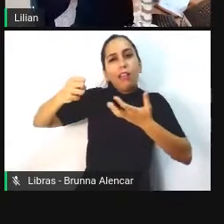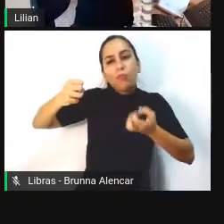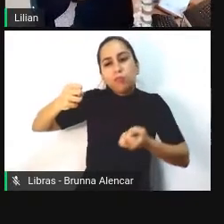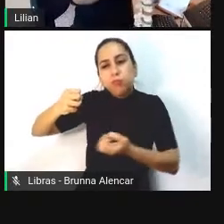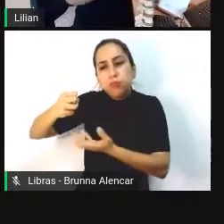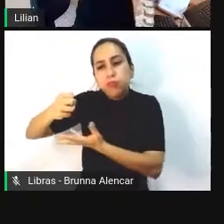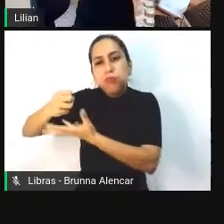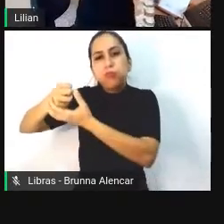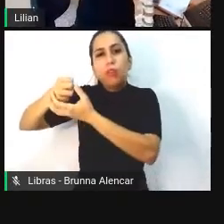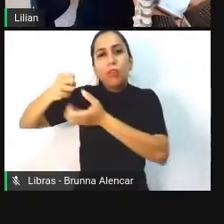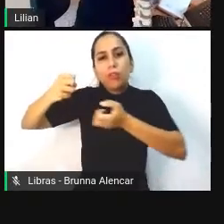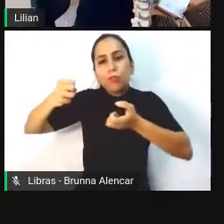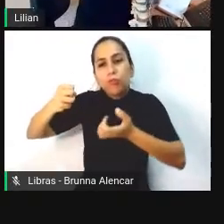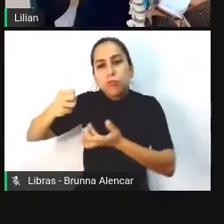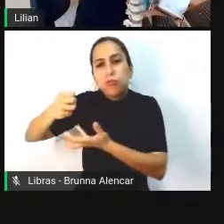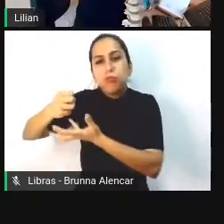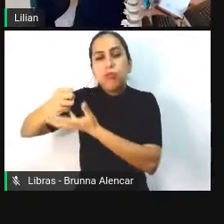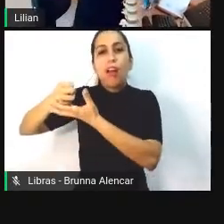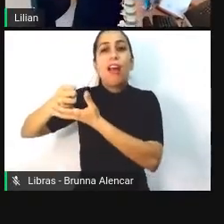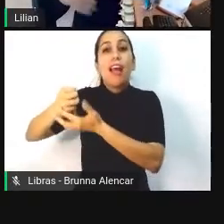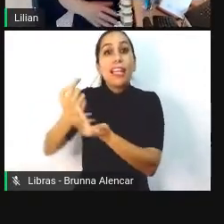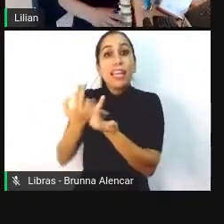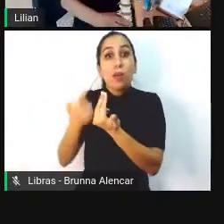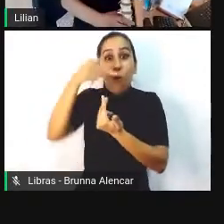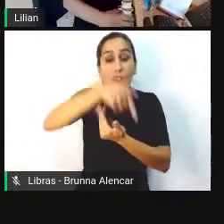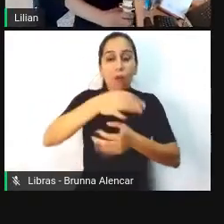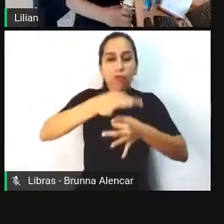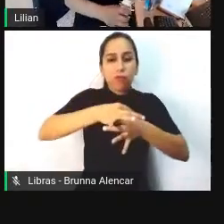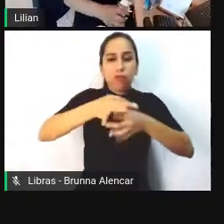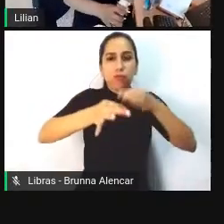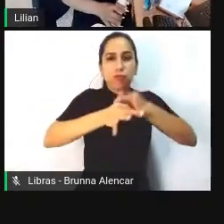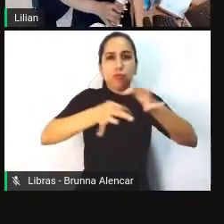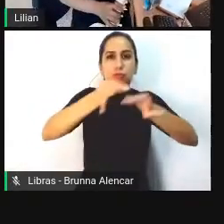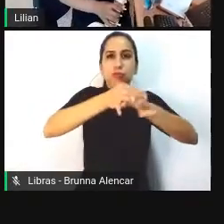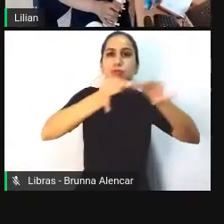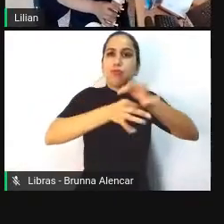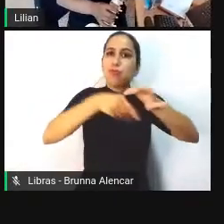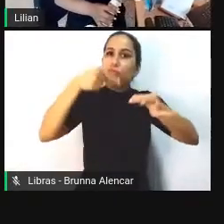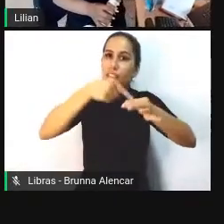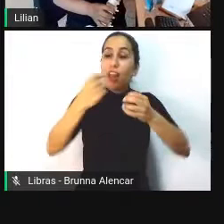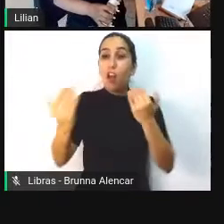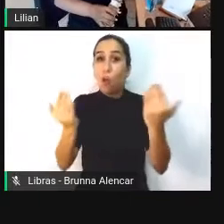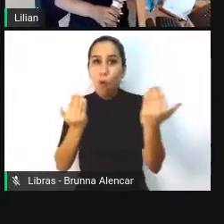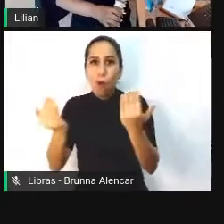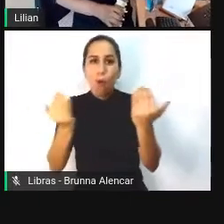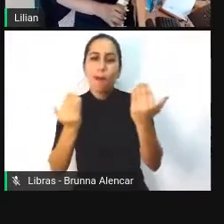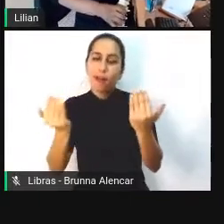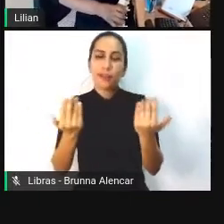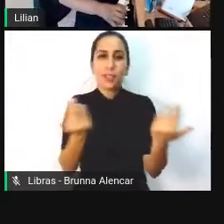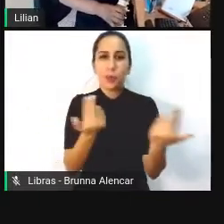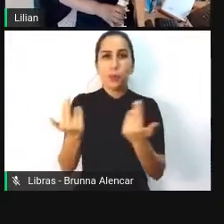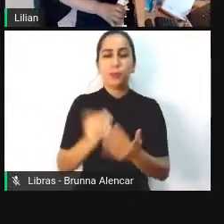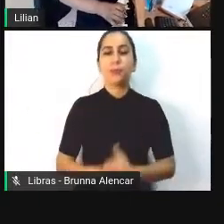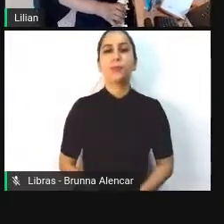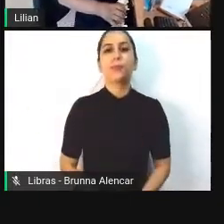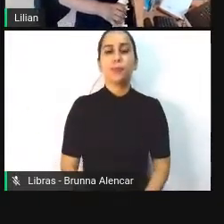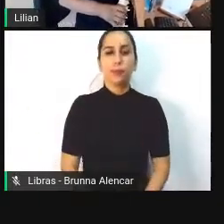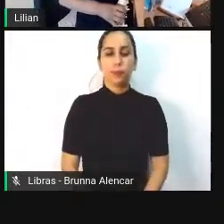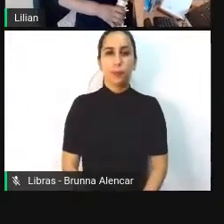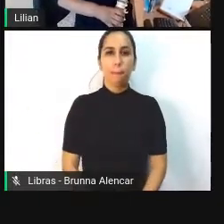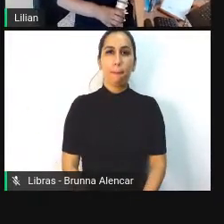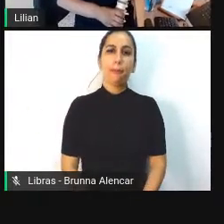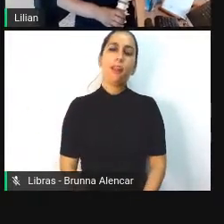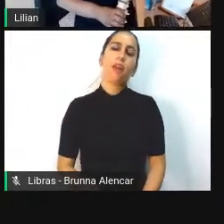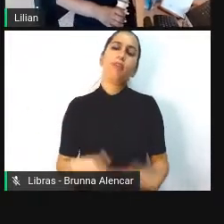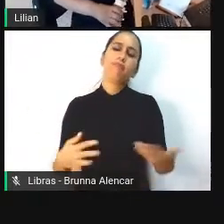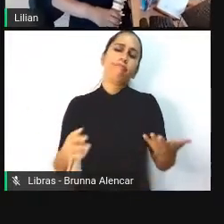nutrir o disco e impedir esse envelhecimento precoce, essa degeneração precoce. Quando eu passo muitas